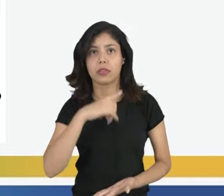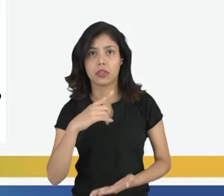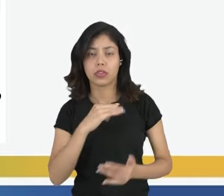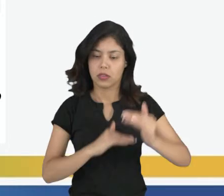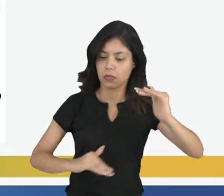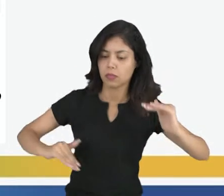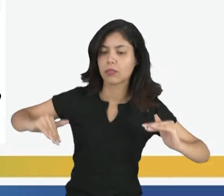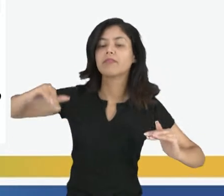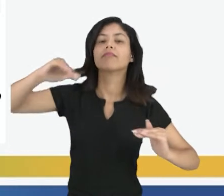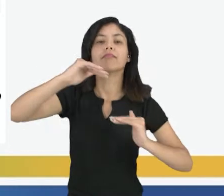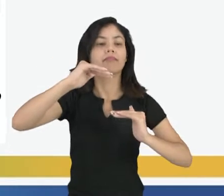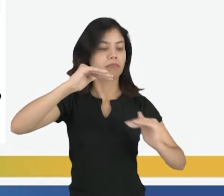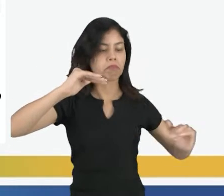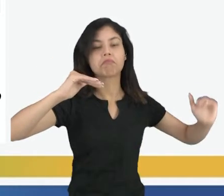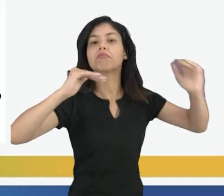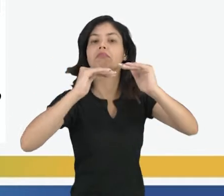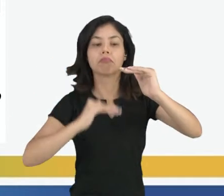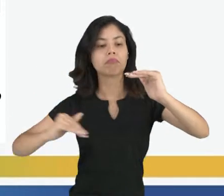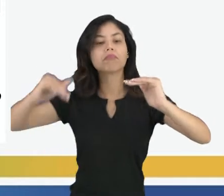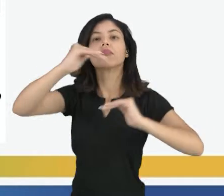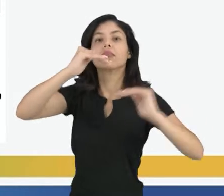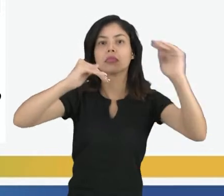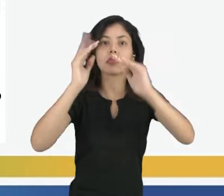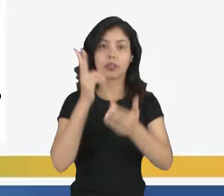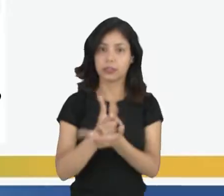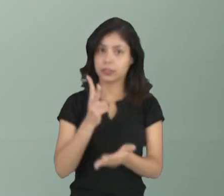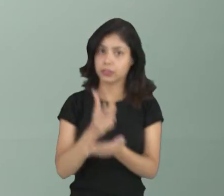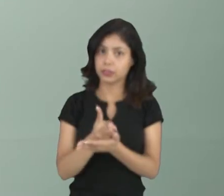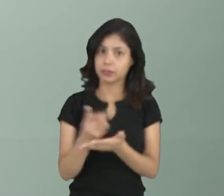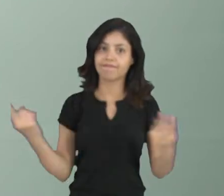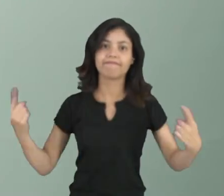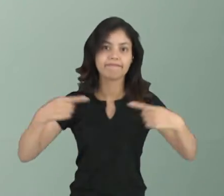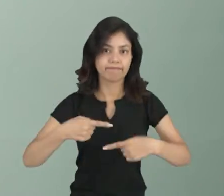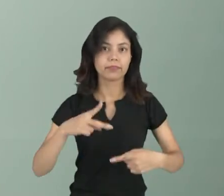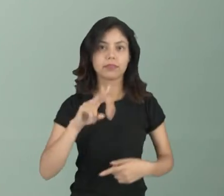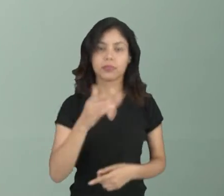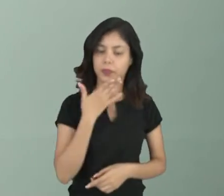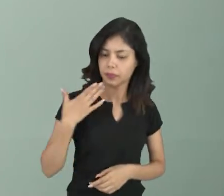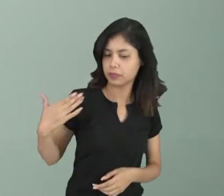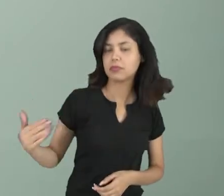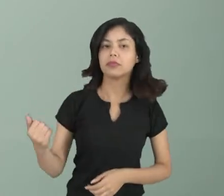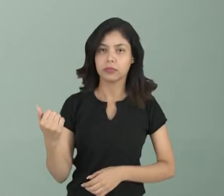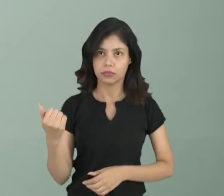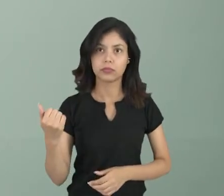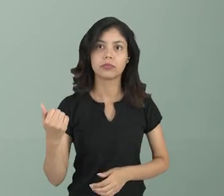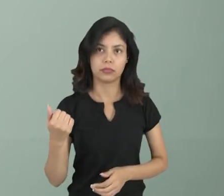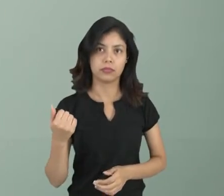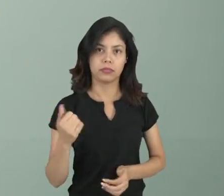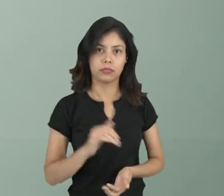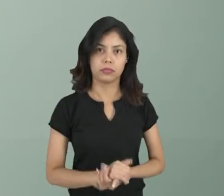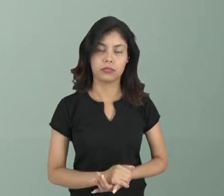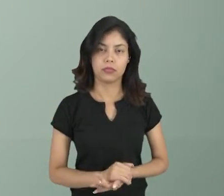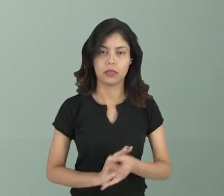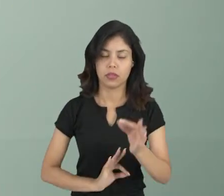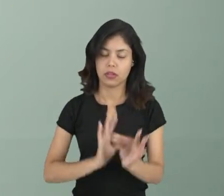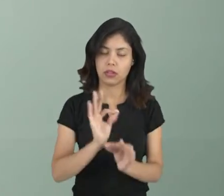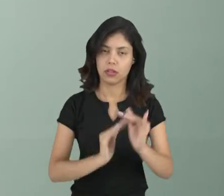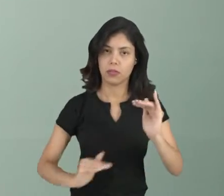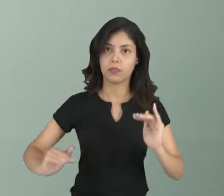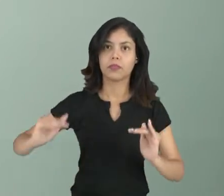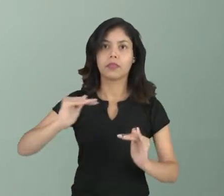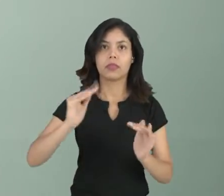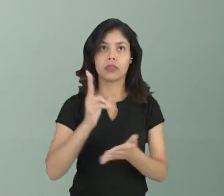se sobressair, né, ter essa hegemonia aí como uma potência muito mais preparada, né, e ter essa soberania